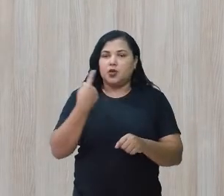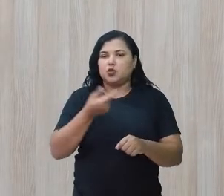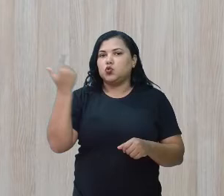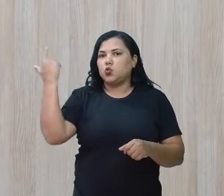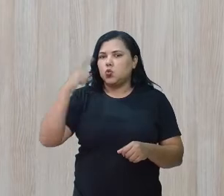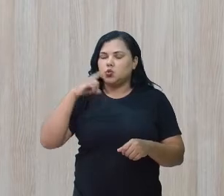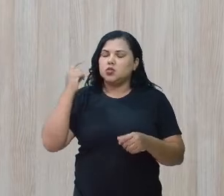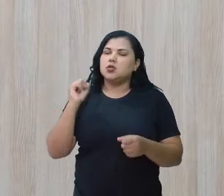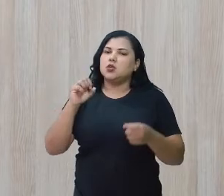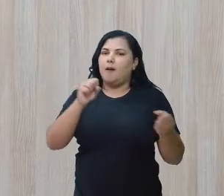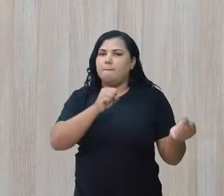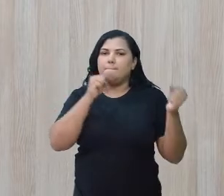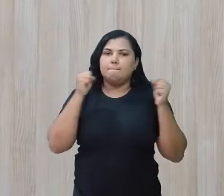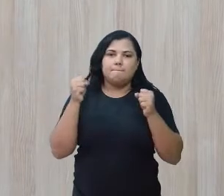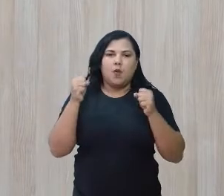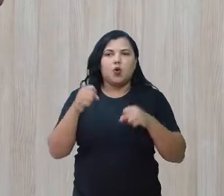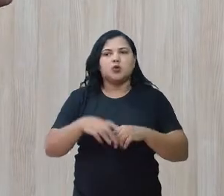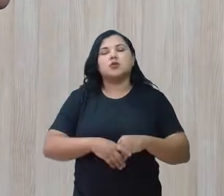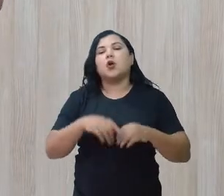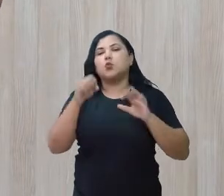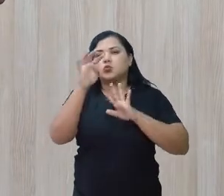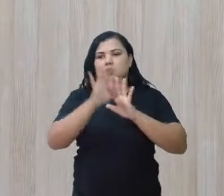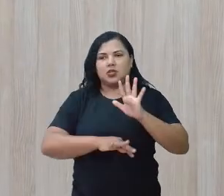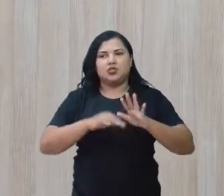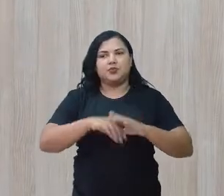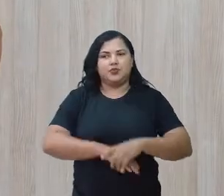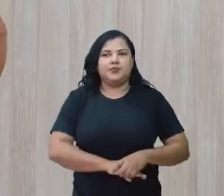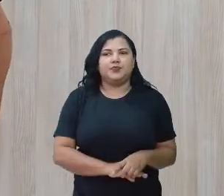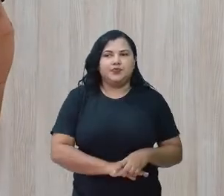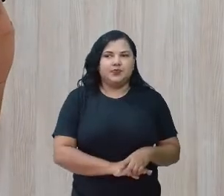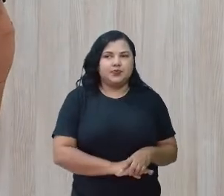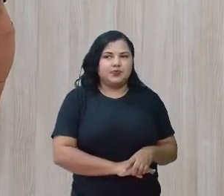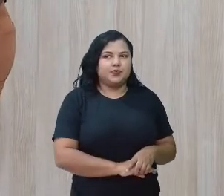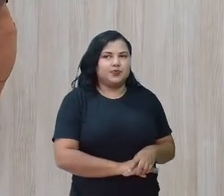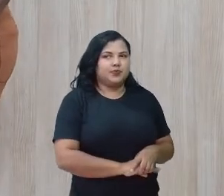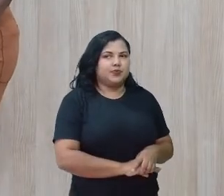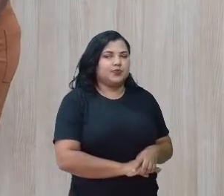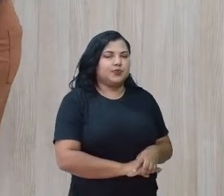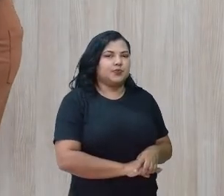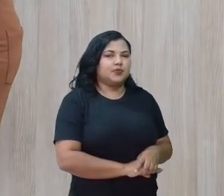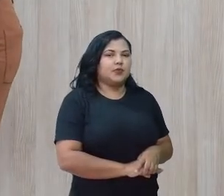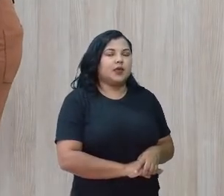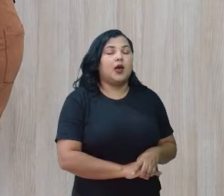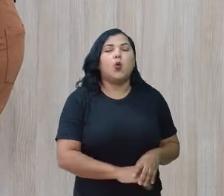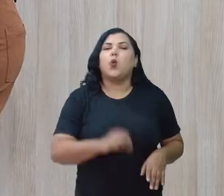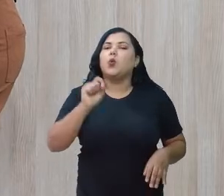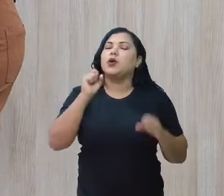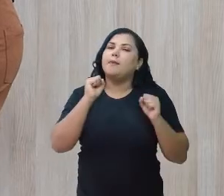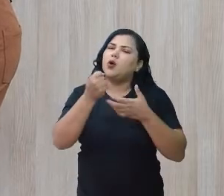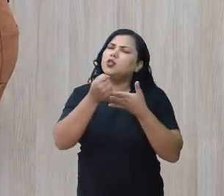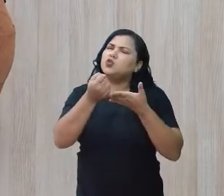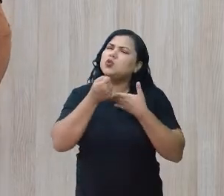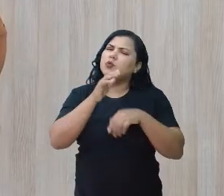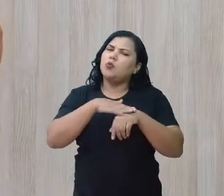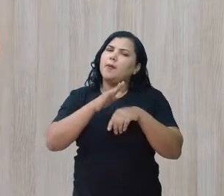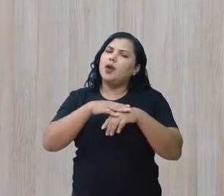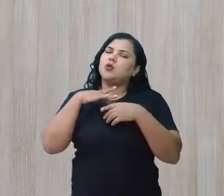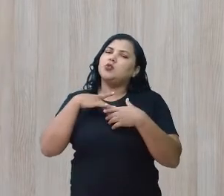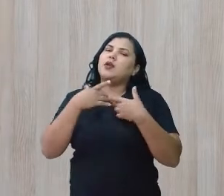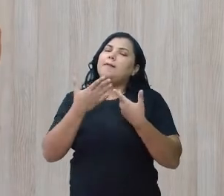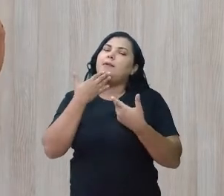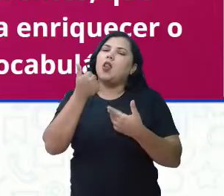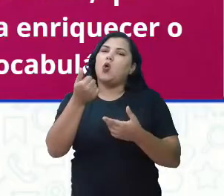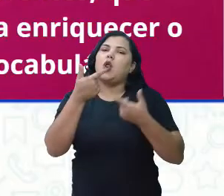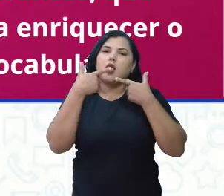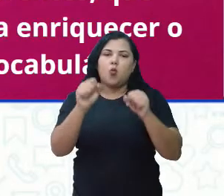conseguir potencializar o nosso texto. É sobre isso que a gente está falando. O que mais pode ajudar, Vivi, na hora de adequar a linguagem? Conversar